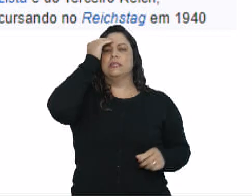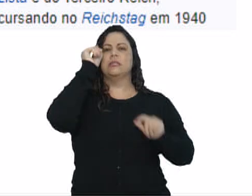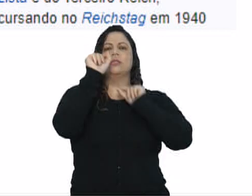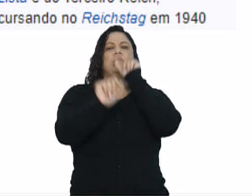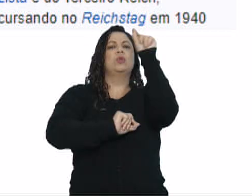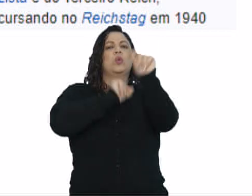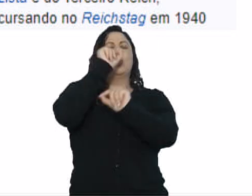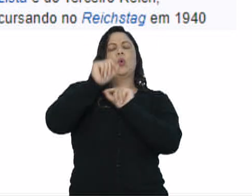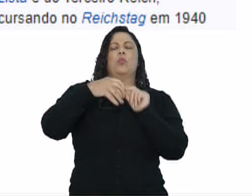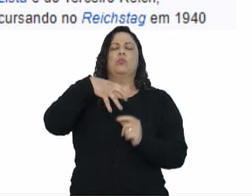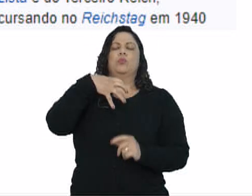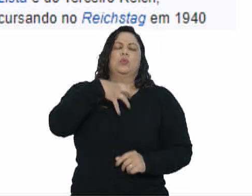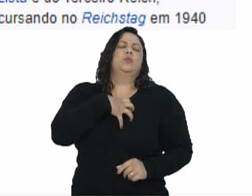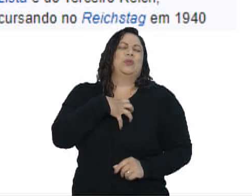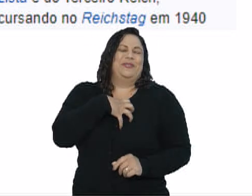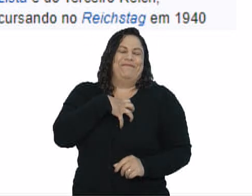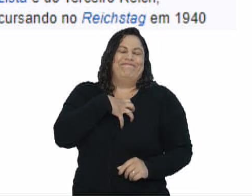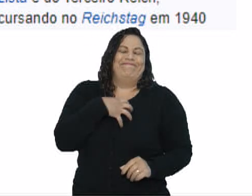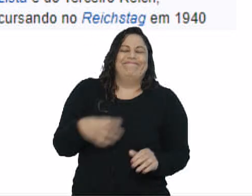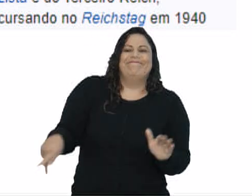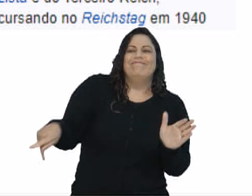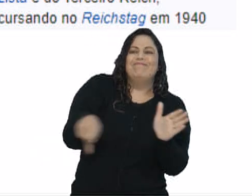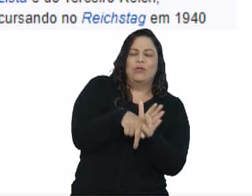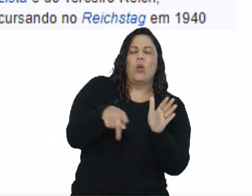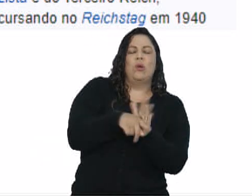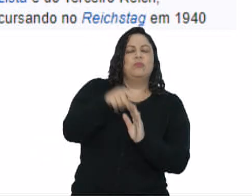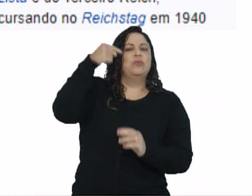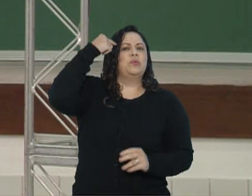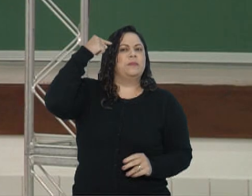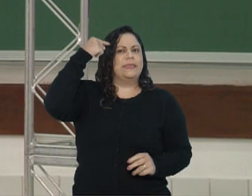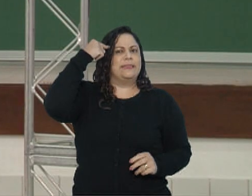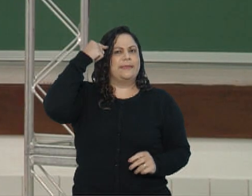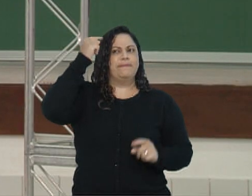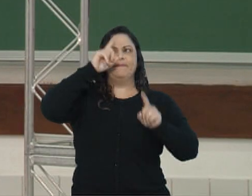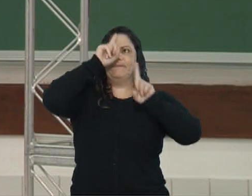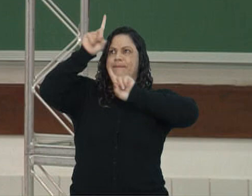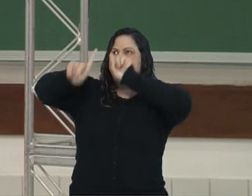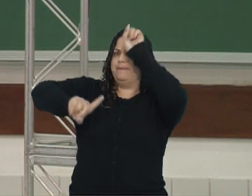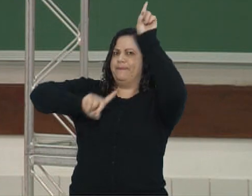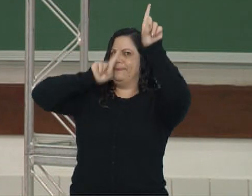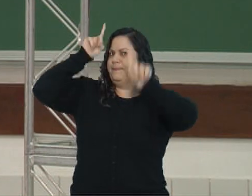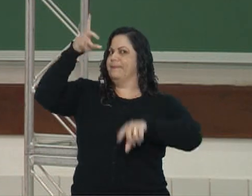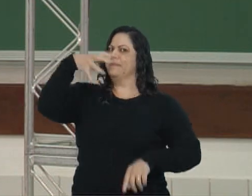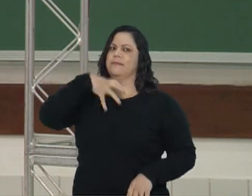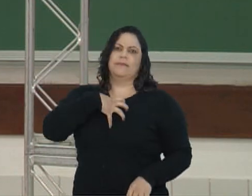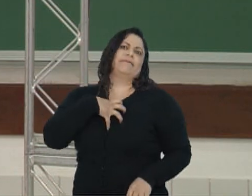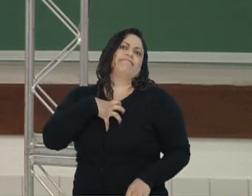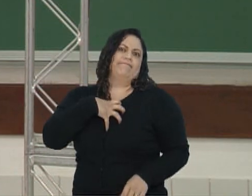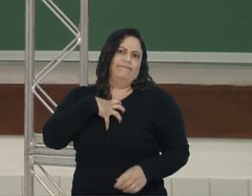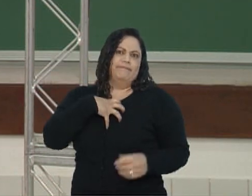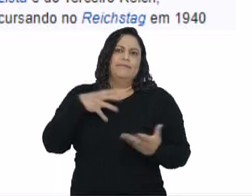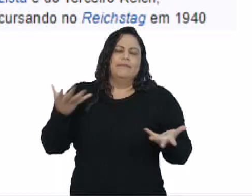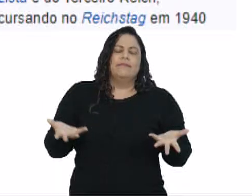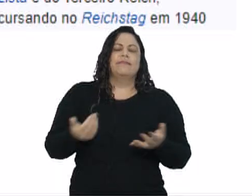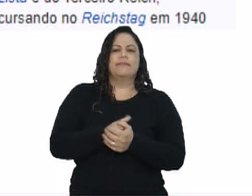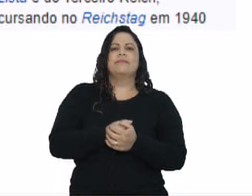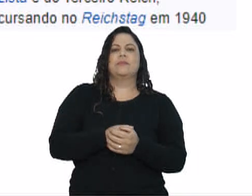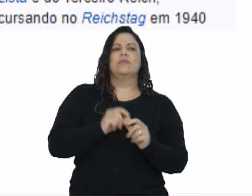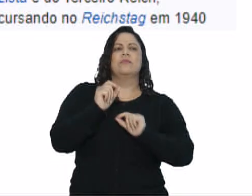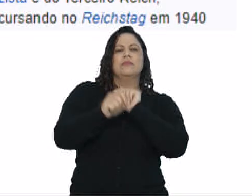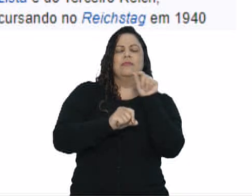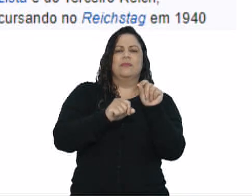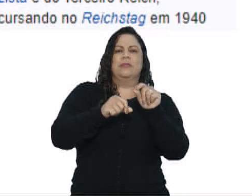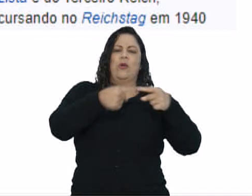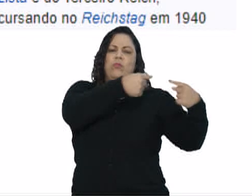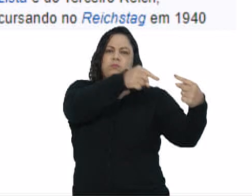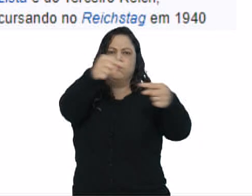de pensar e de sentir pré-definidas, que são as ideologias que eu mencionei agora, que conduzem às ações